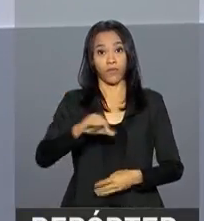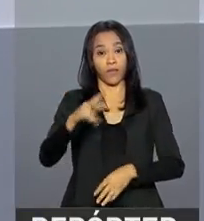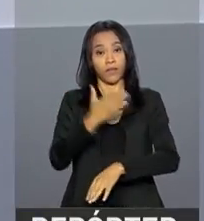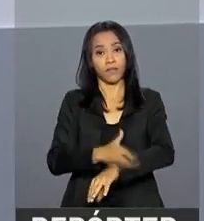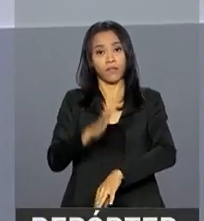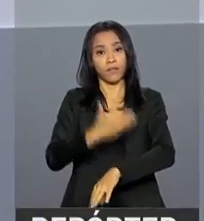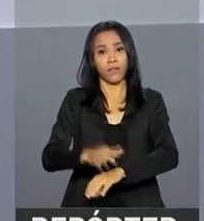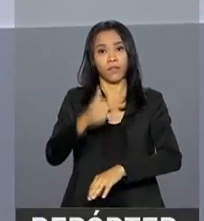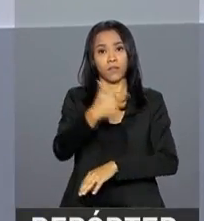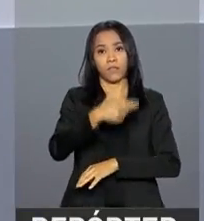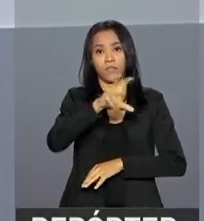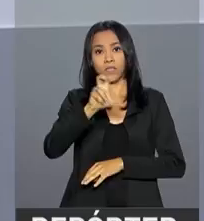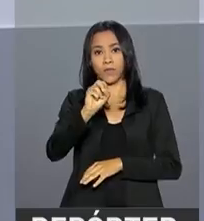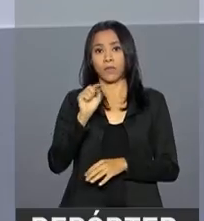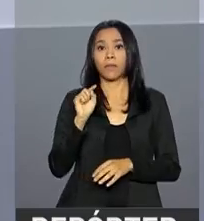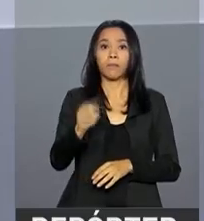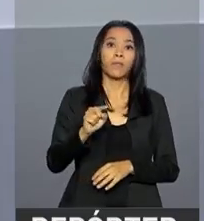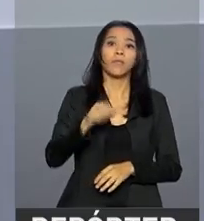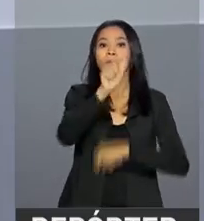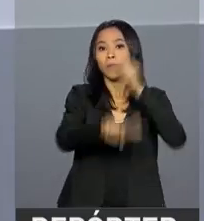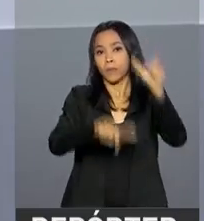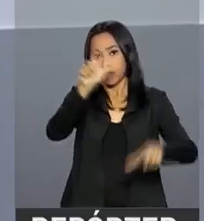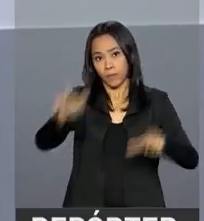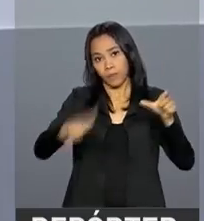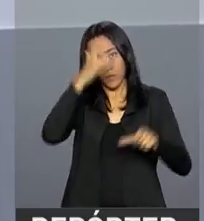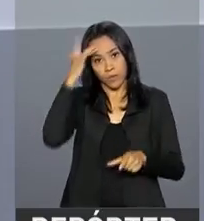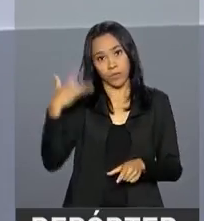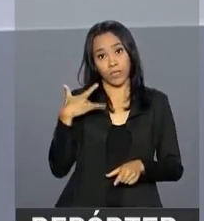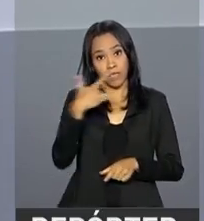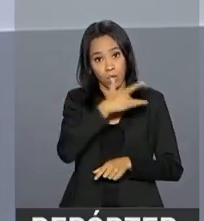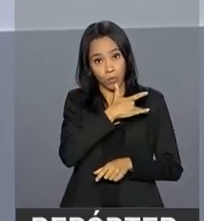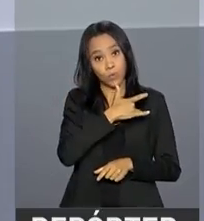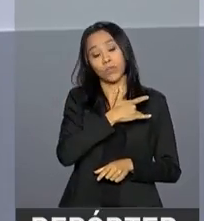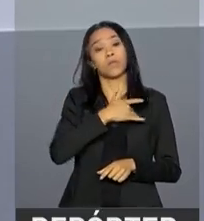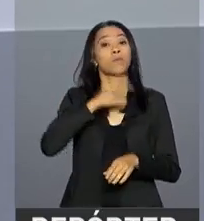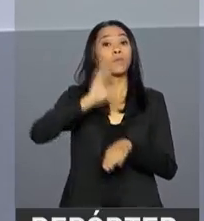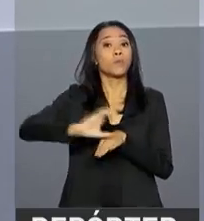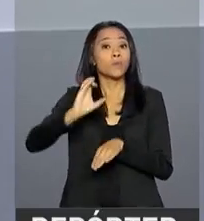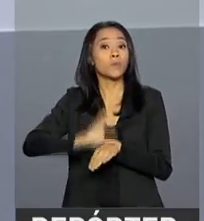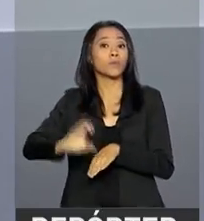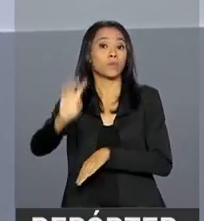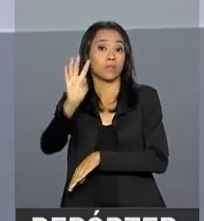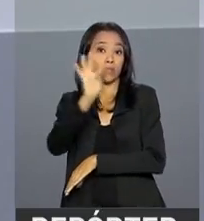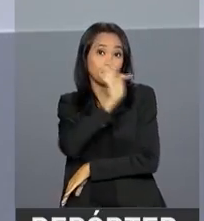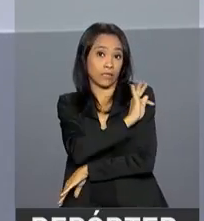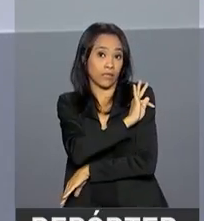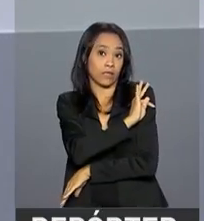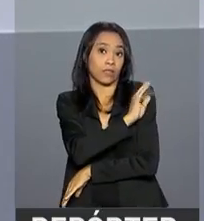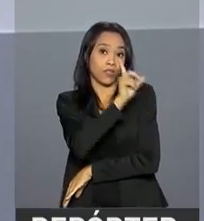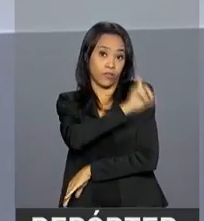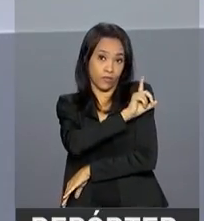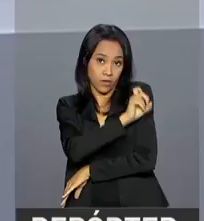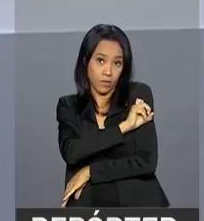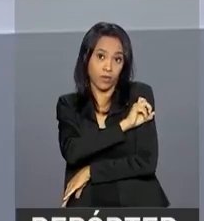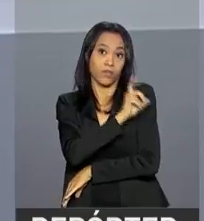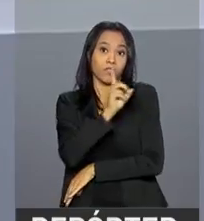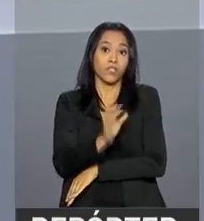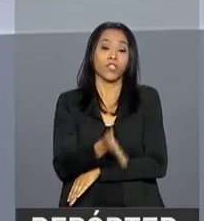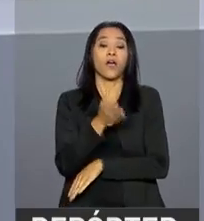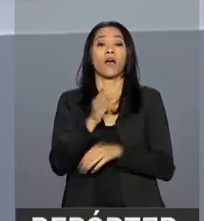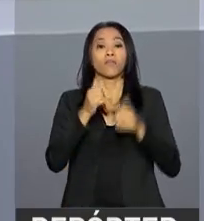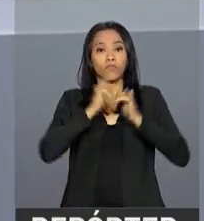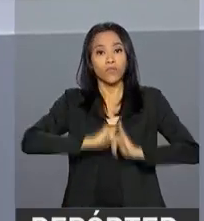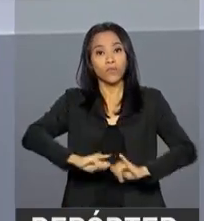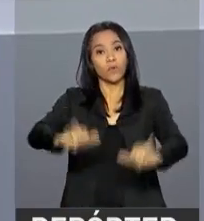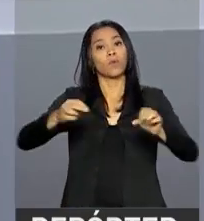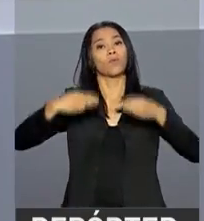250 mil agentes comunitários de saúde como técnicos em enfermagem nos próximos dois anos o ministério publicou edital para